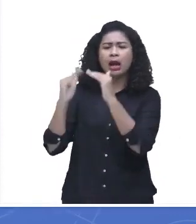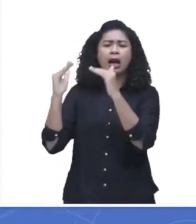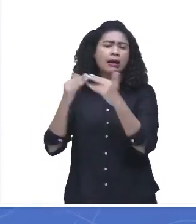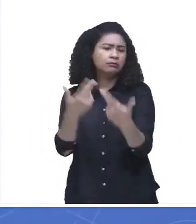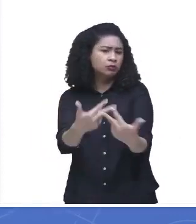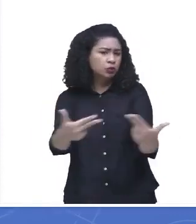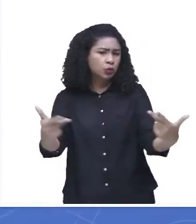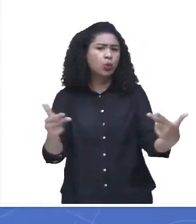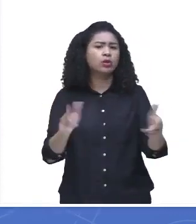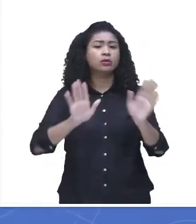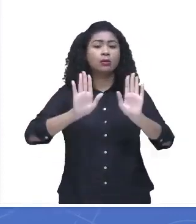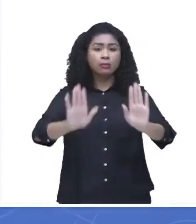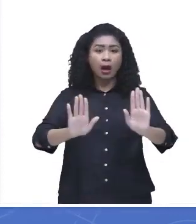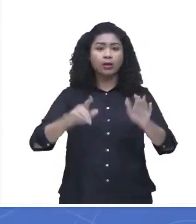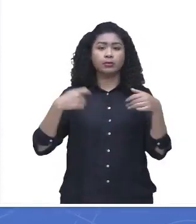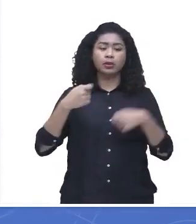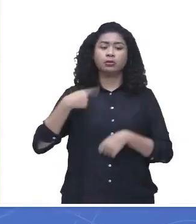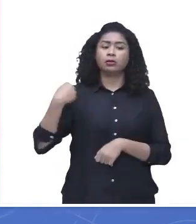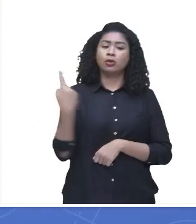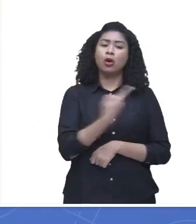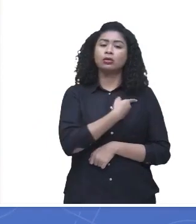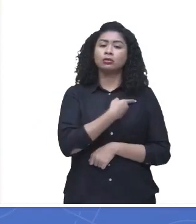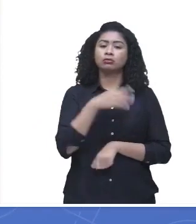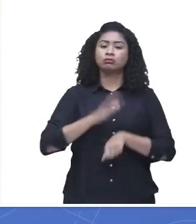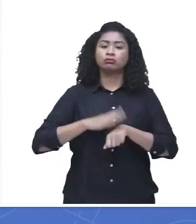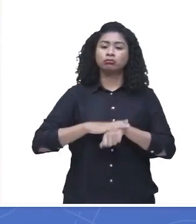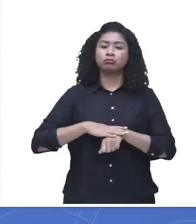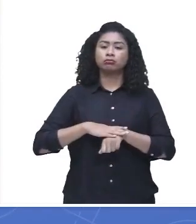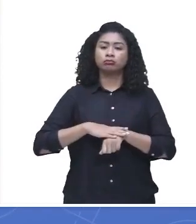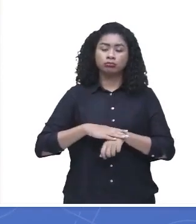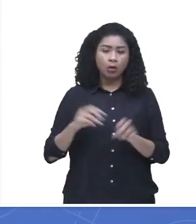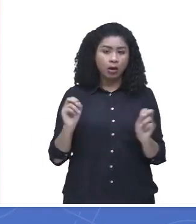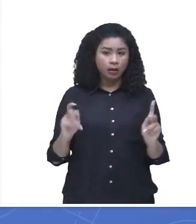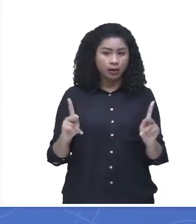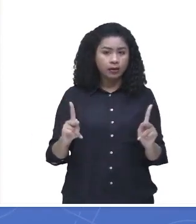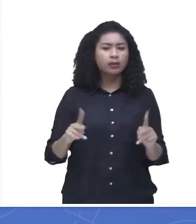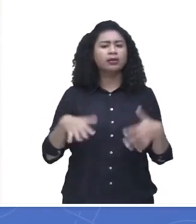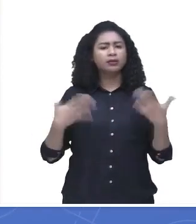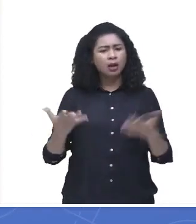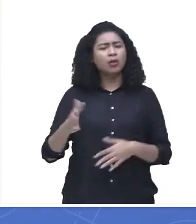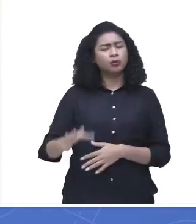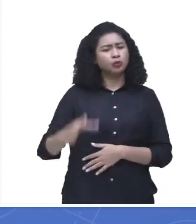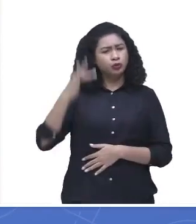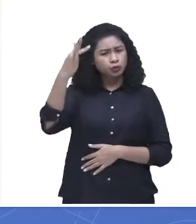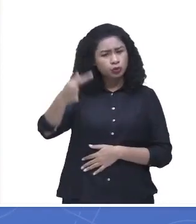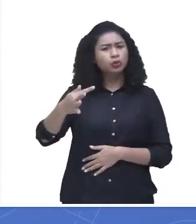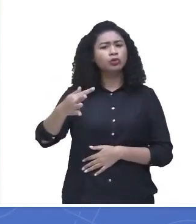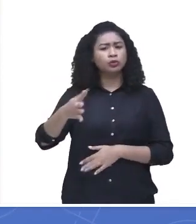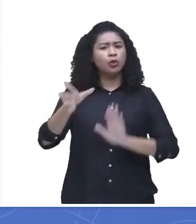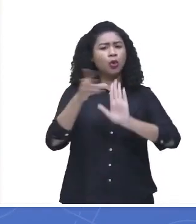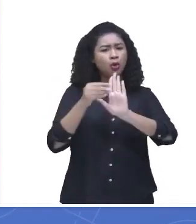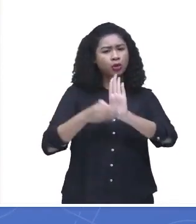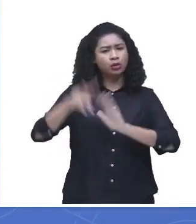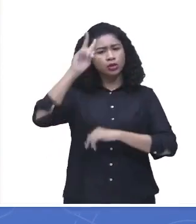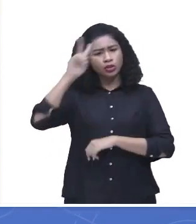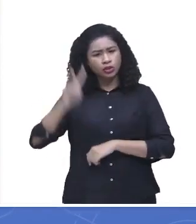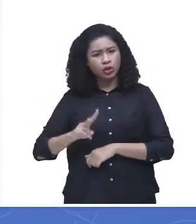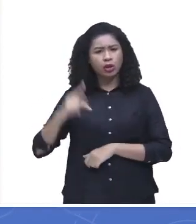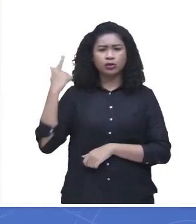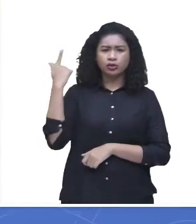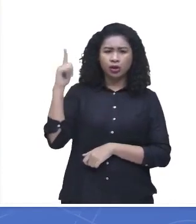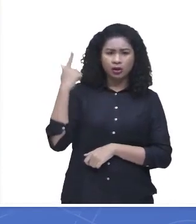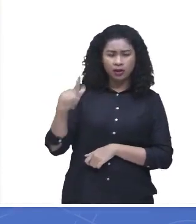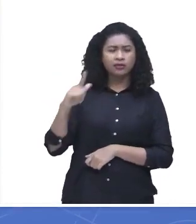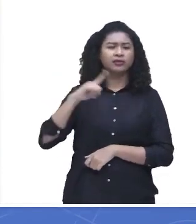de preferência entre nós. É uma coisa que vocês vão ver mais para frente em outros conteúdos de história, até mesmo de geografia, essa concepção